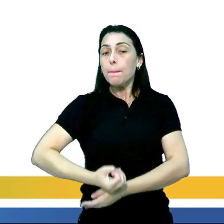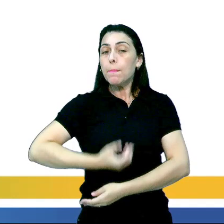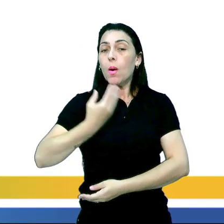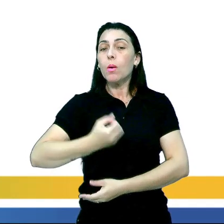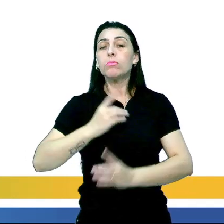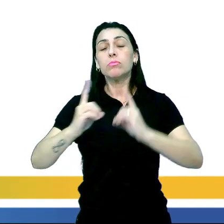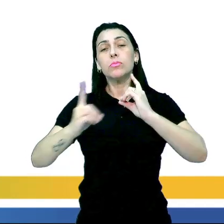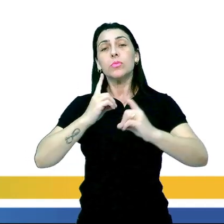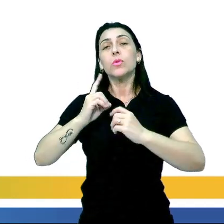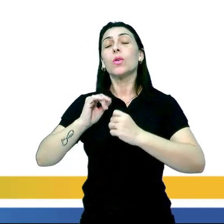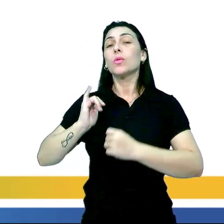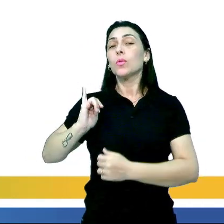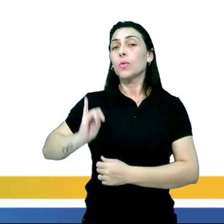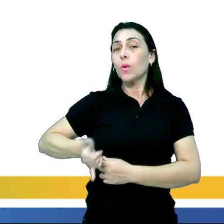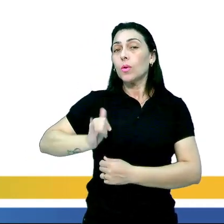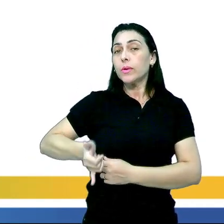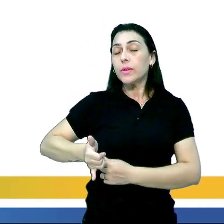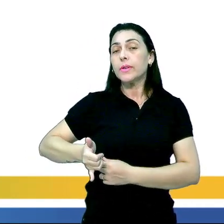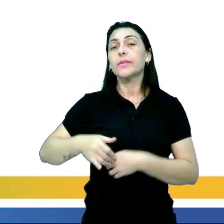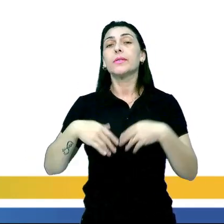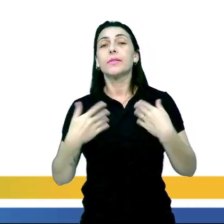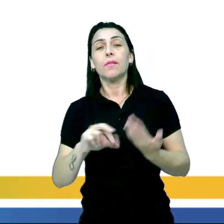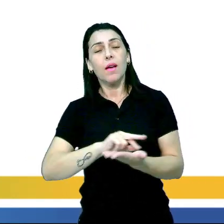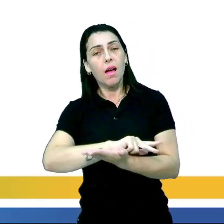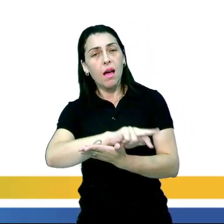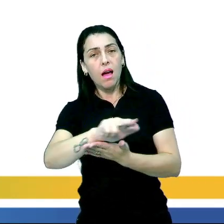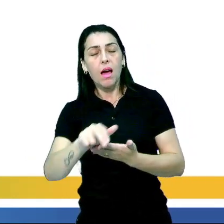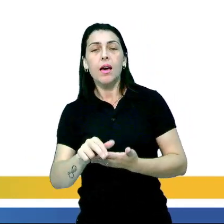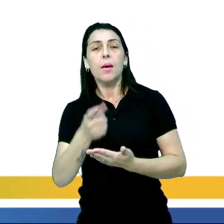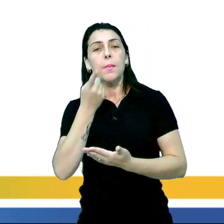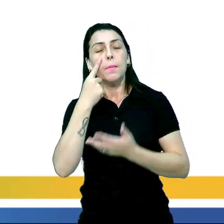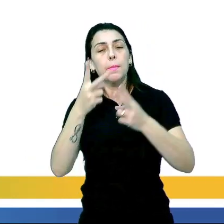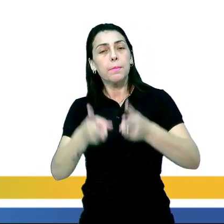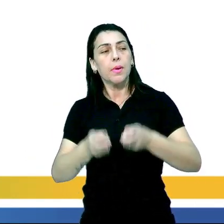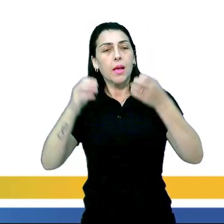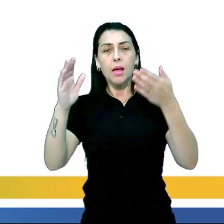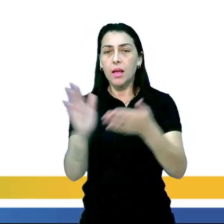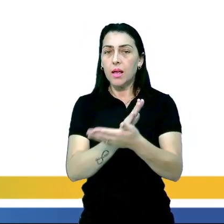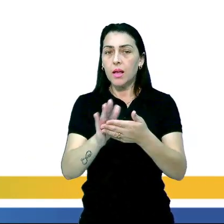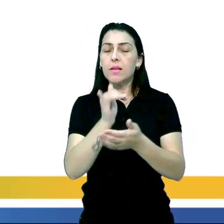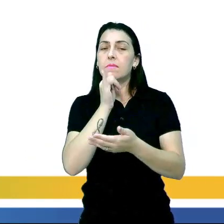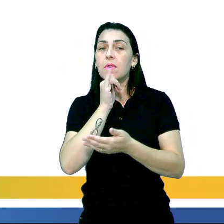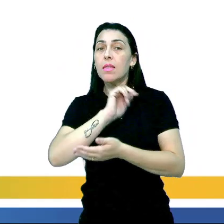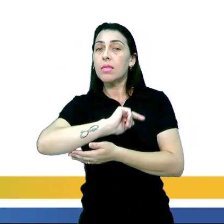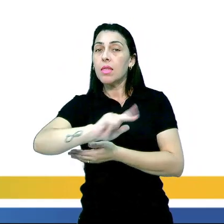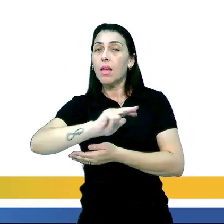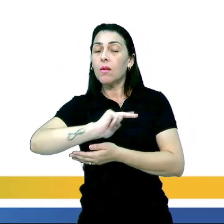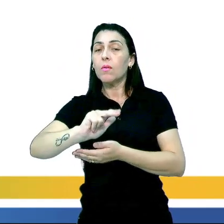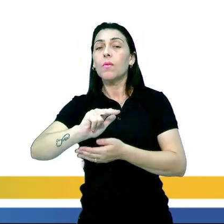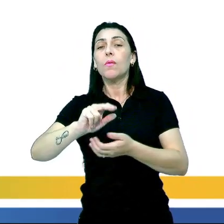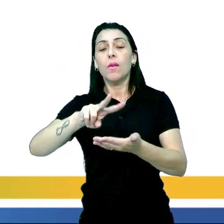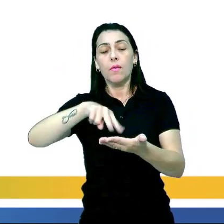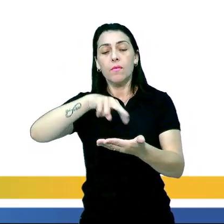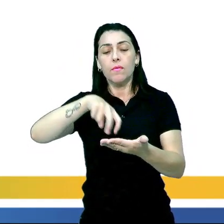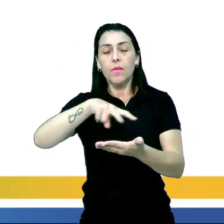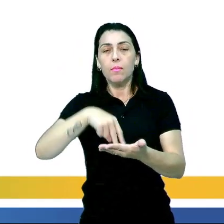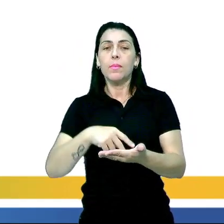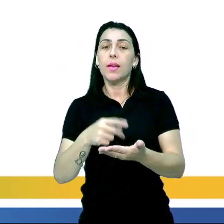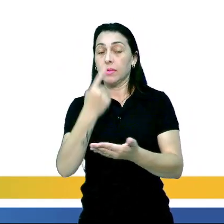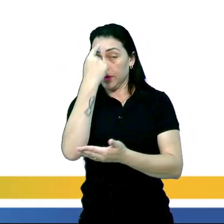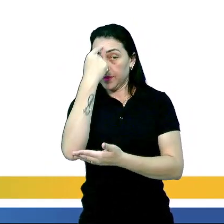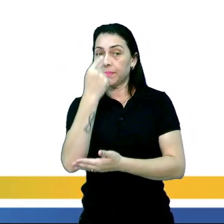poemas, diálogos, crônicas, enfim. Agora vamos observar alguns exemplos de não verbal. Nós temos aí